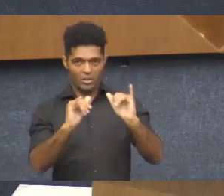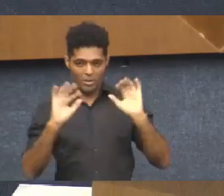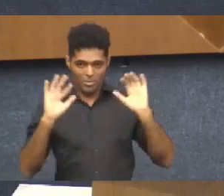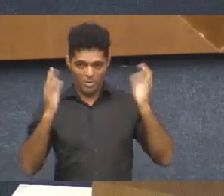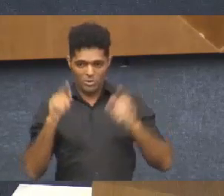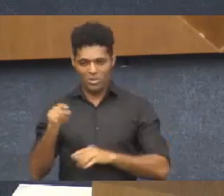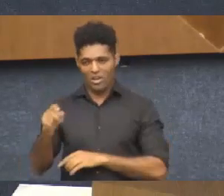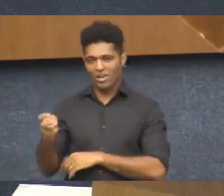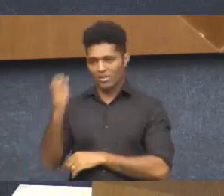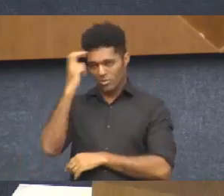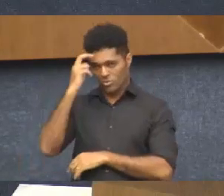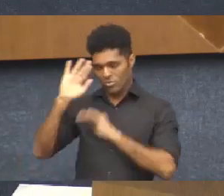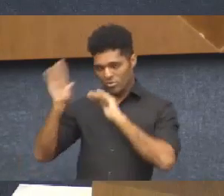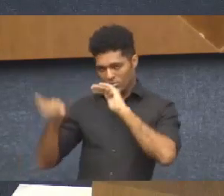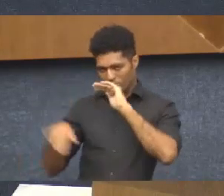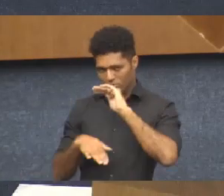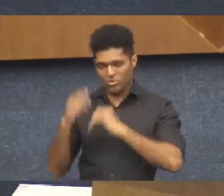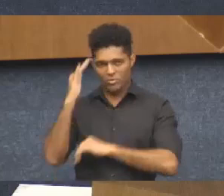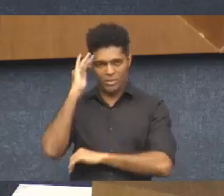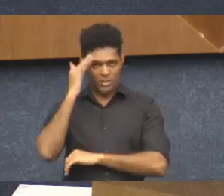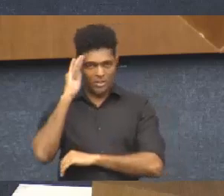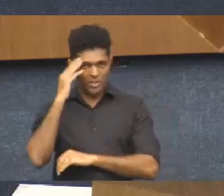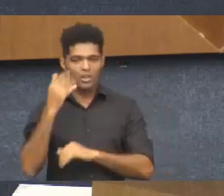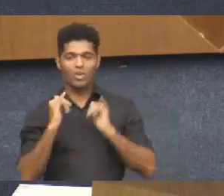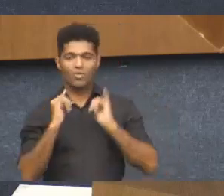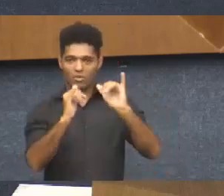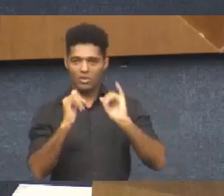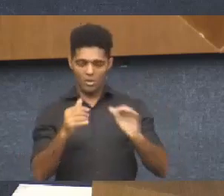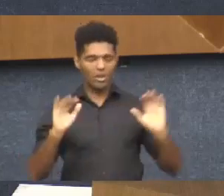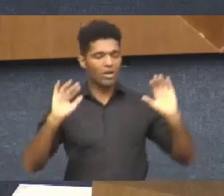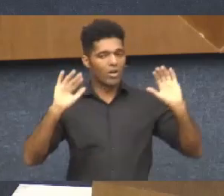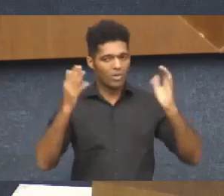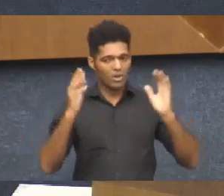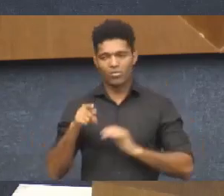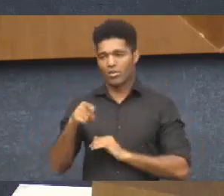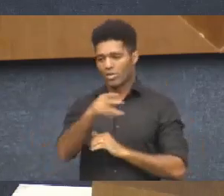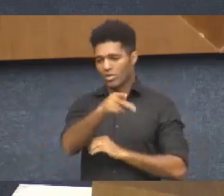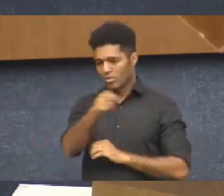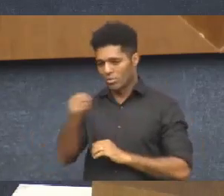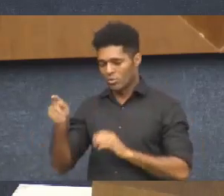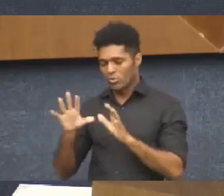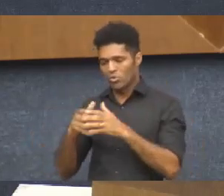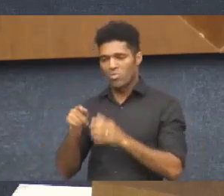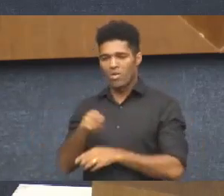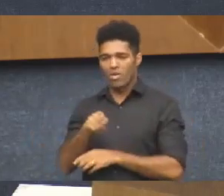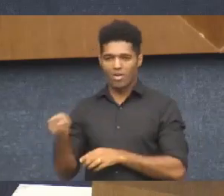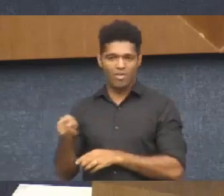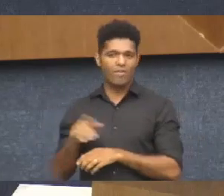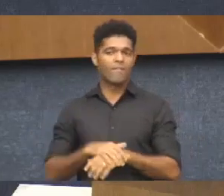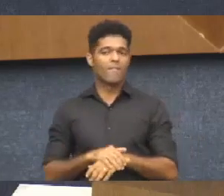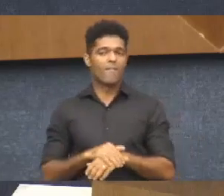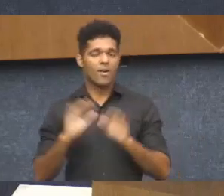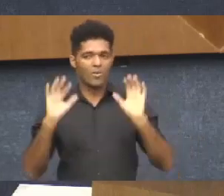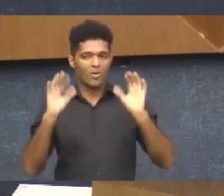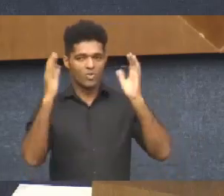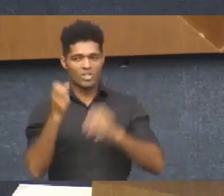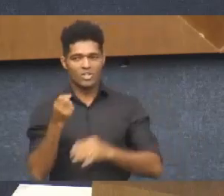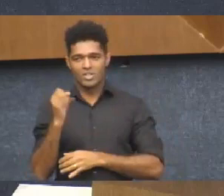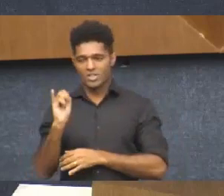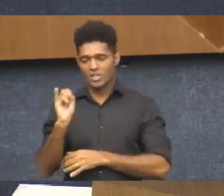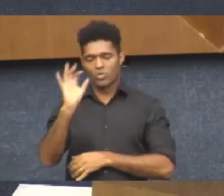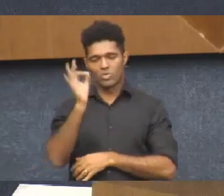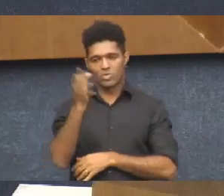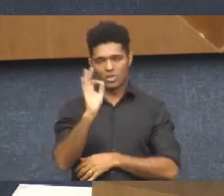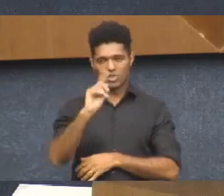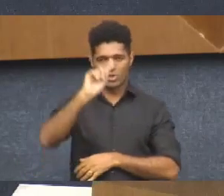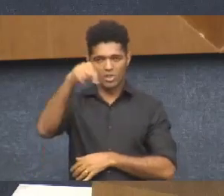muito baixo, senão eles não vão entender. Aí eu vou falar claramente, aplausos, aí vocês aplaudem, por favor. Se vocês fizerem tudo certinho,